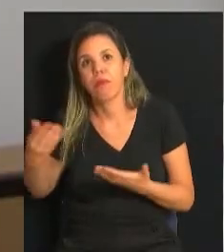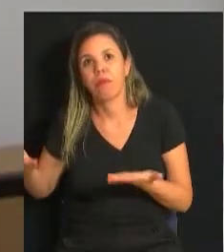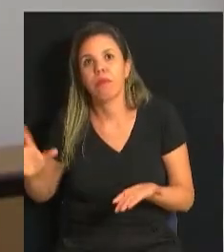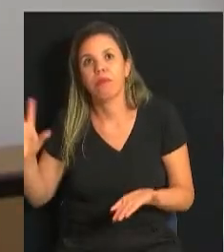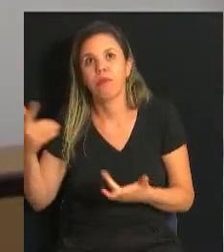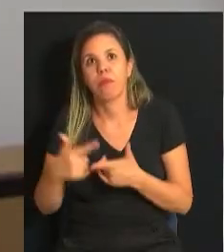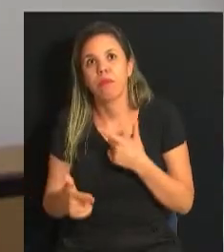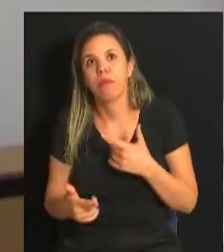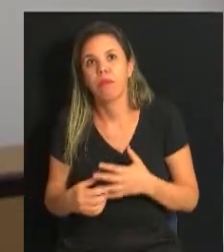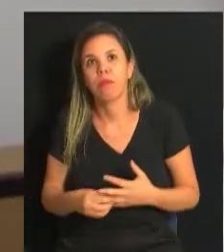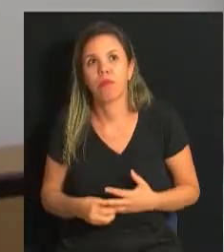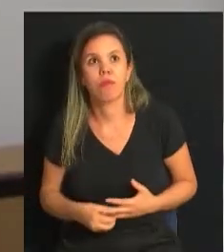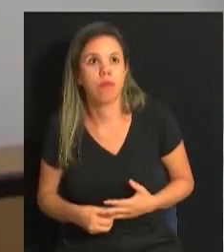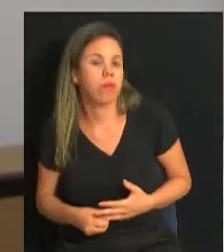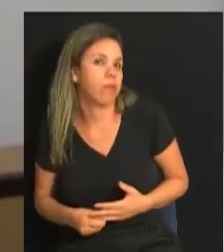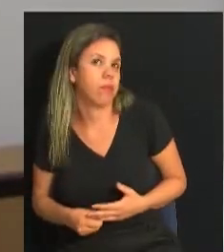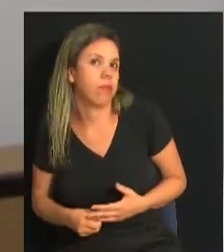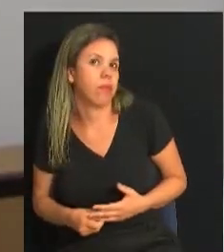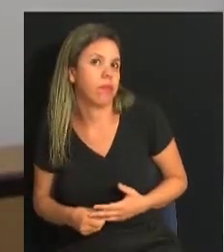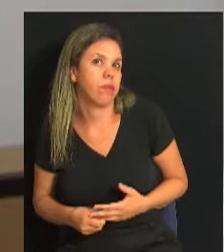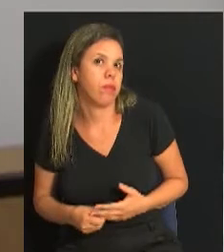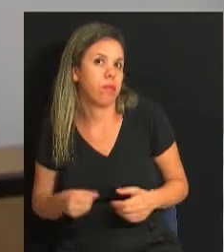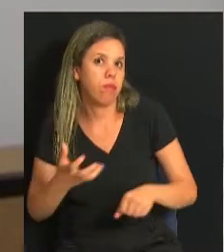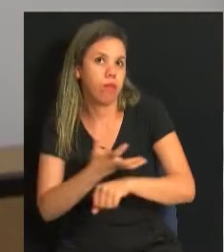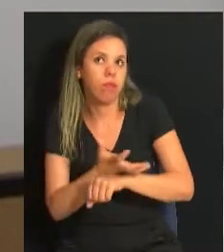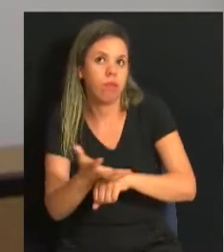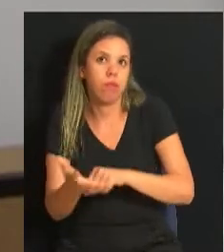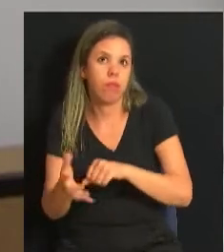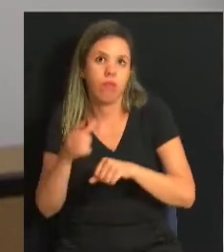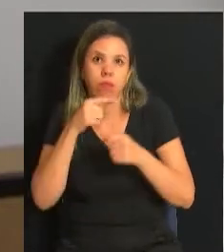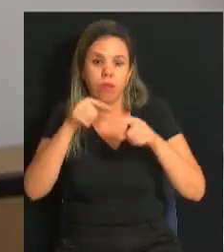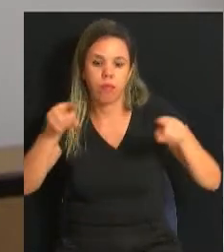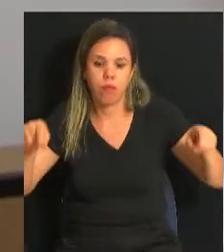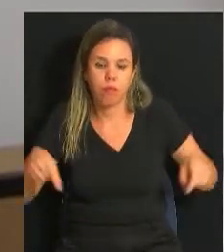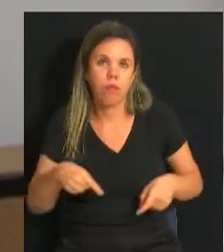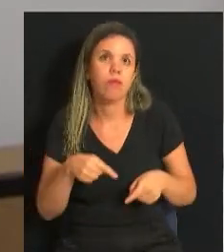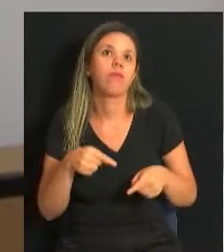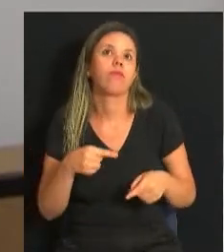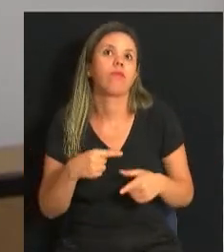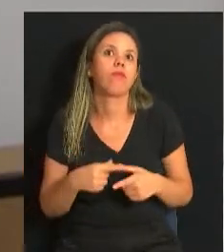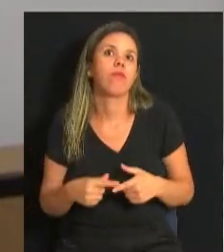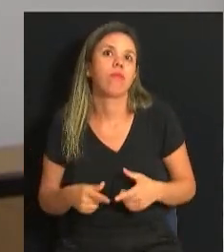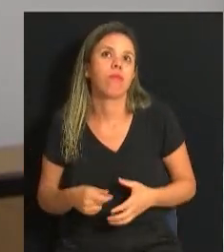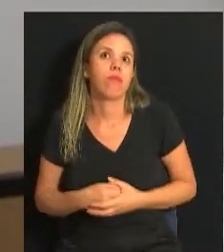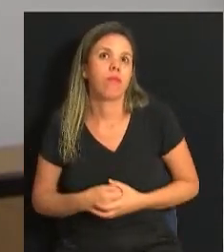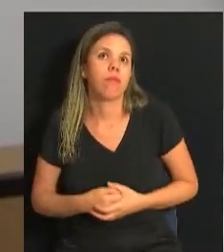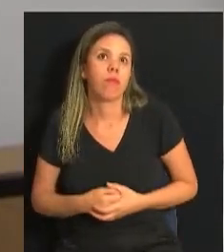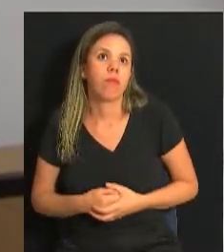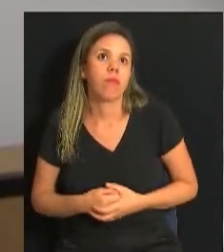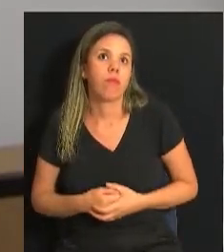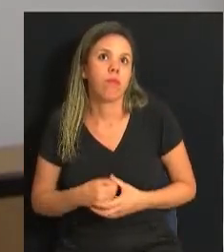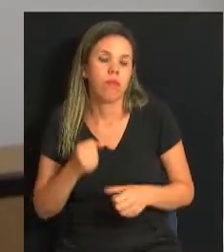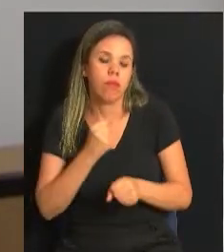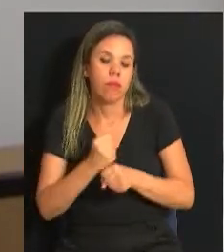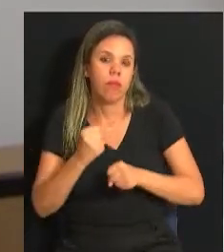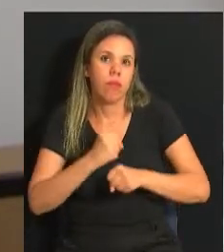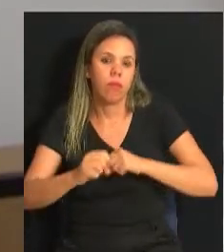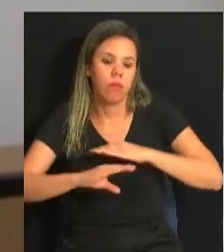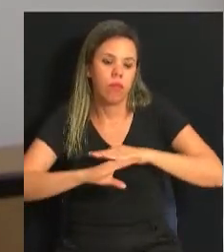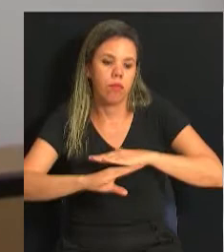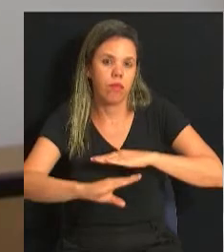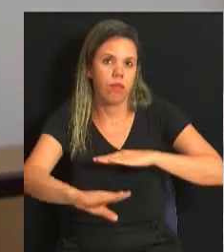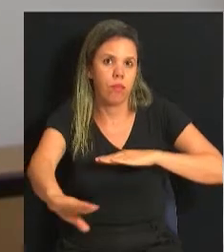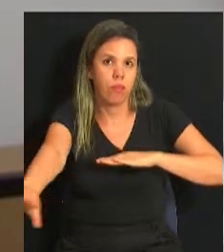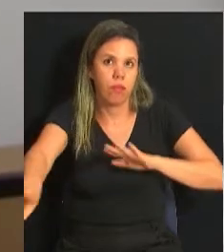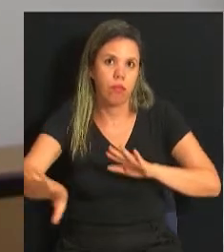aconteceu foi que pequeno Jardim os pais eles foram sendo pavimentados vamos